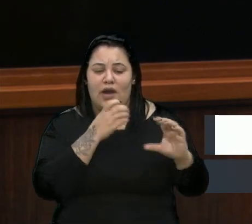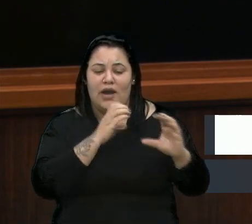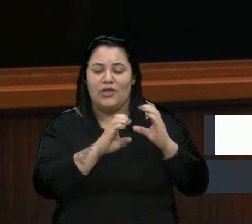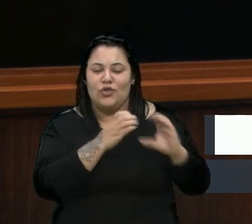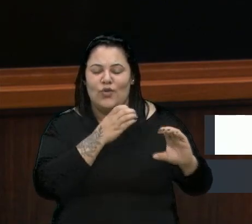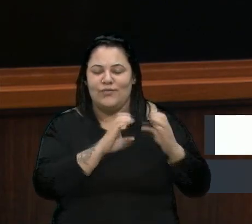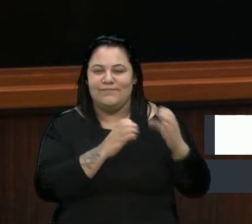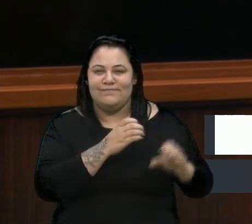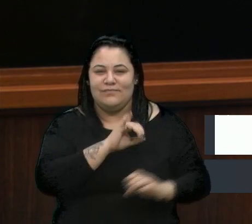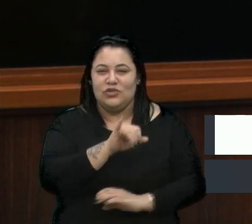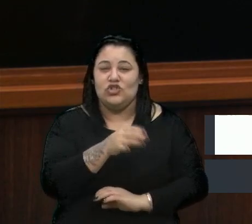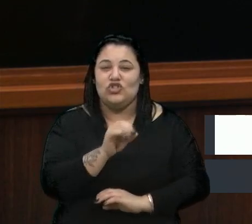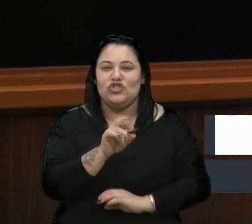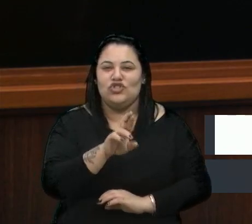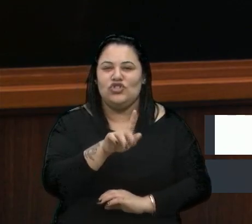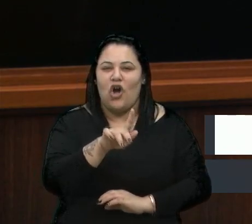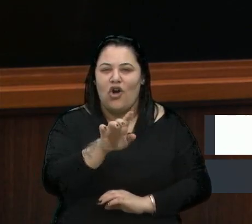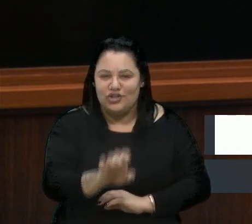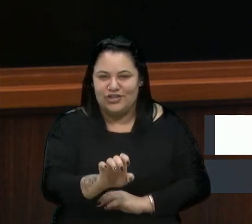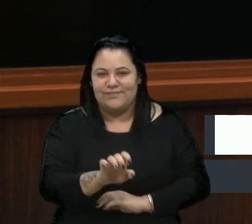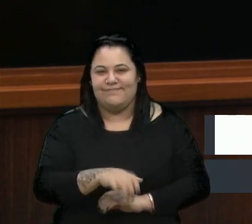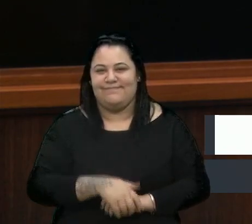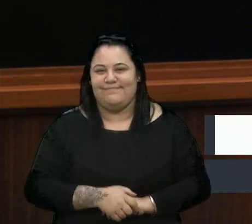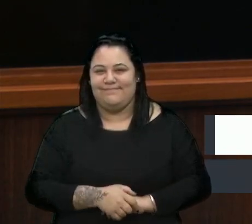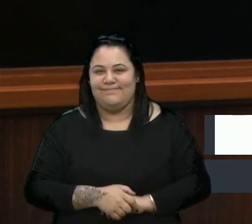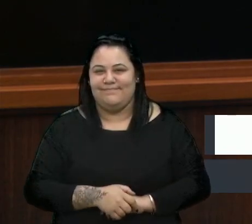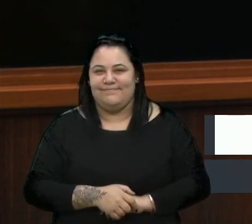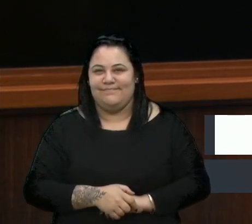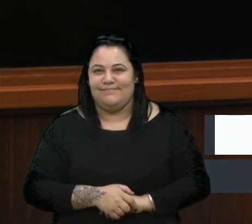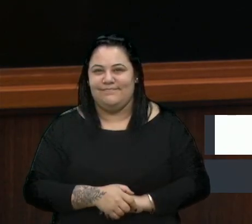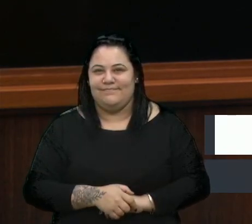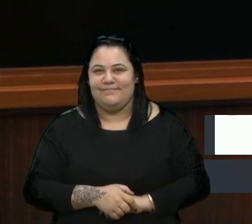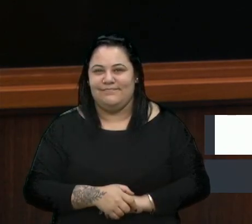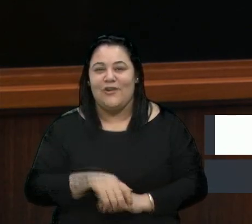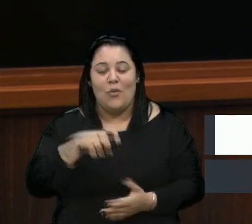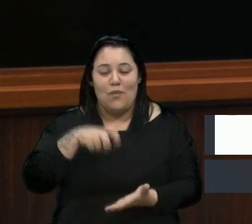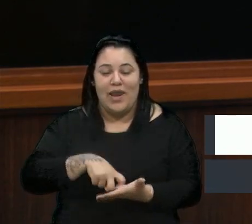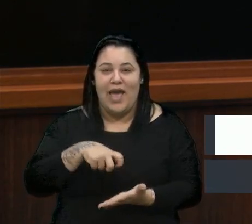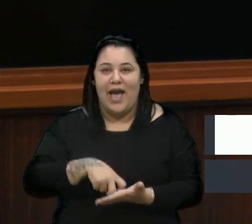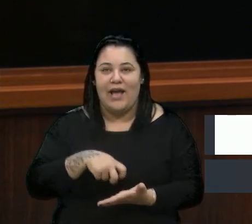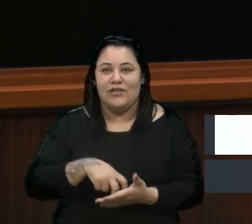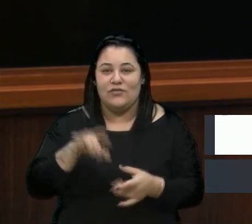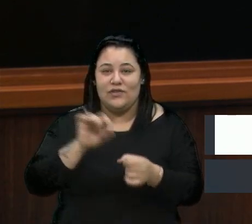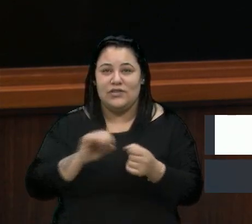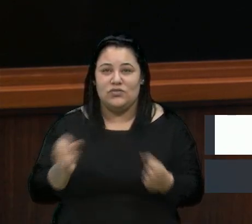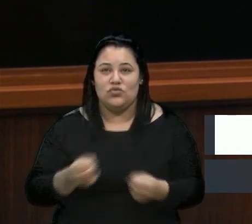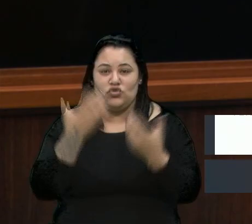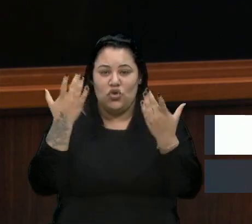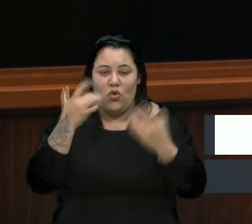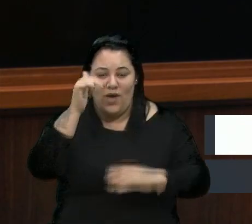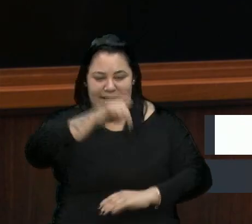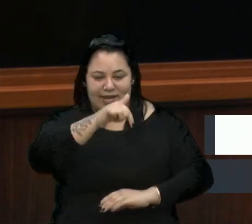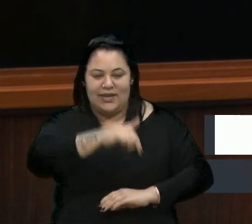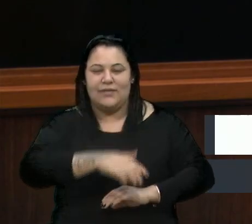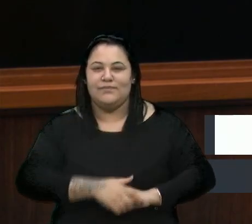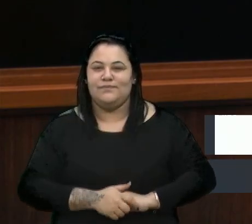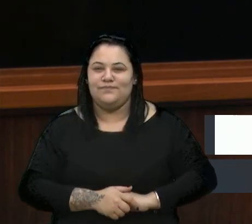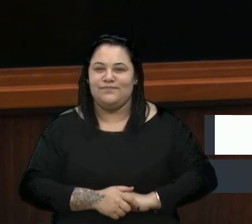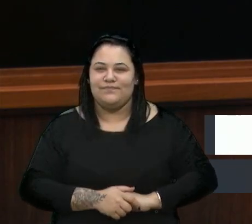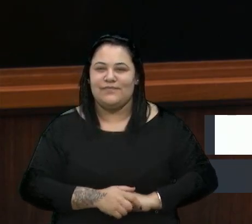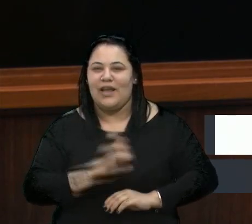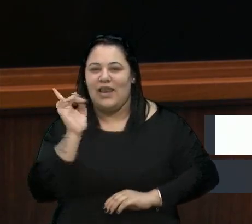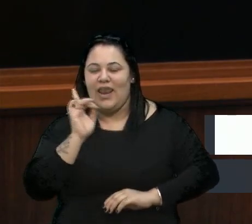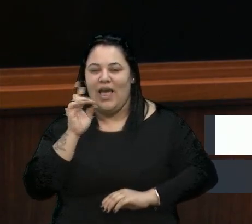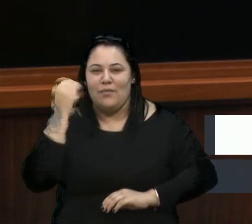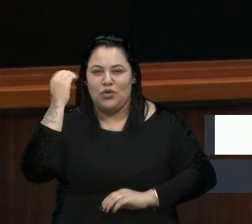décadas. Cantor, compositor, ator, fui humilhado quando veio fazer um show aqui, lá no Grêmio Náutico União, em